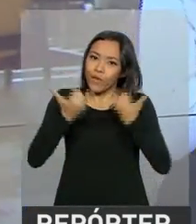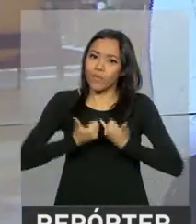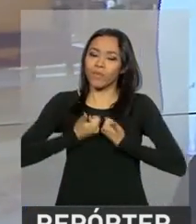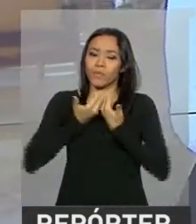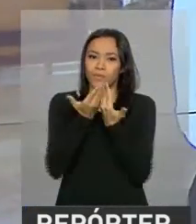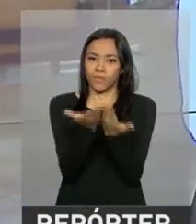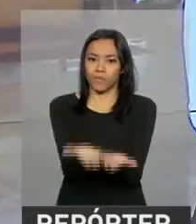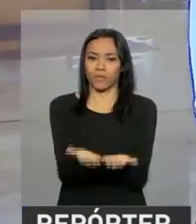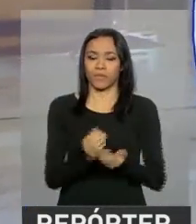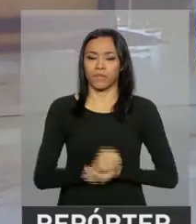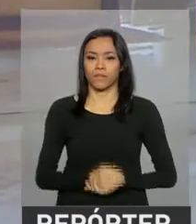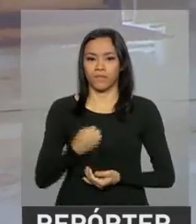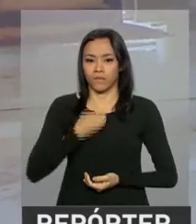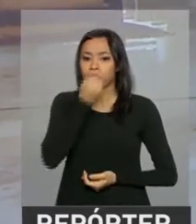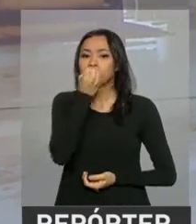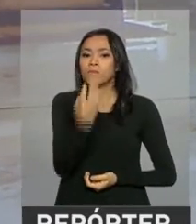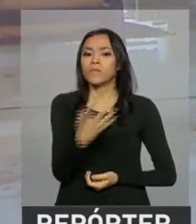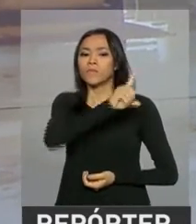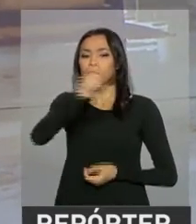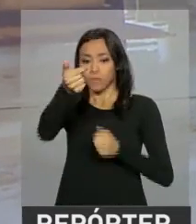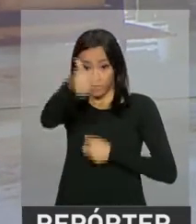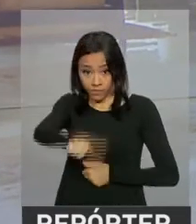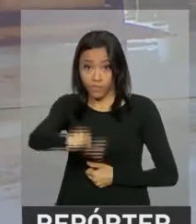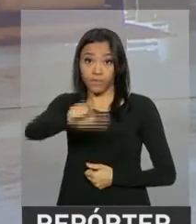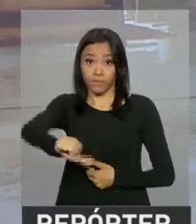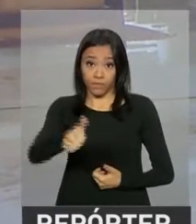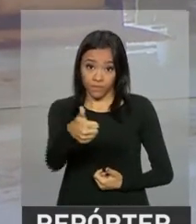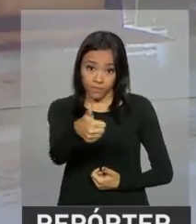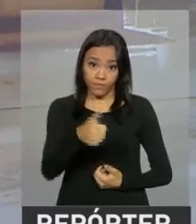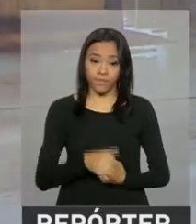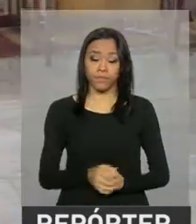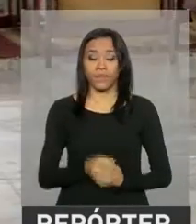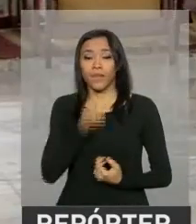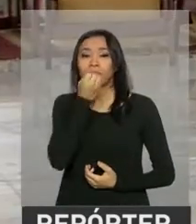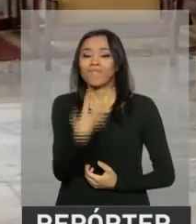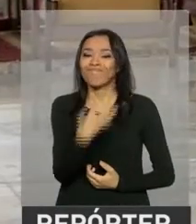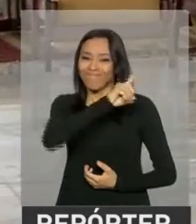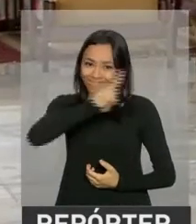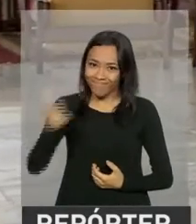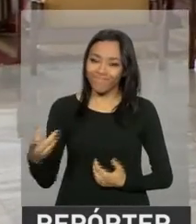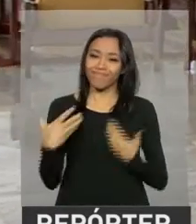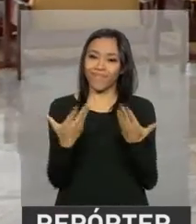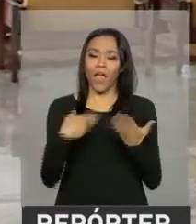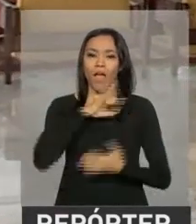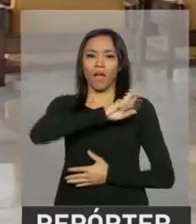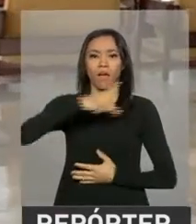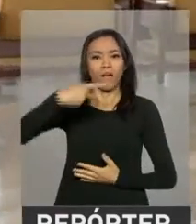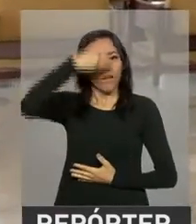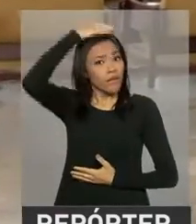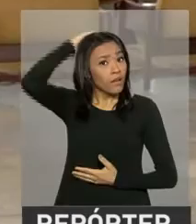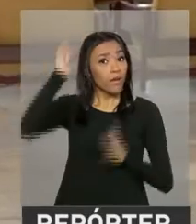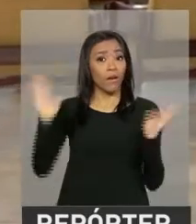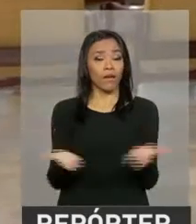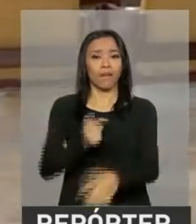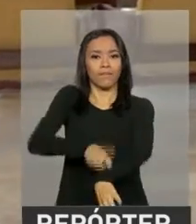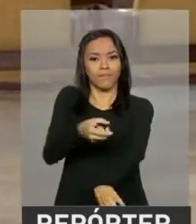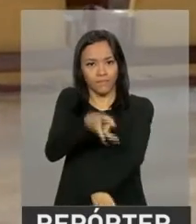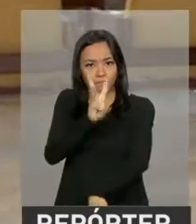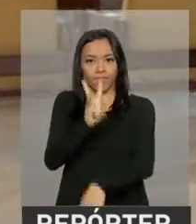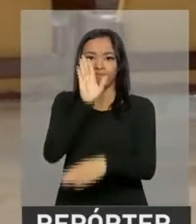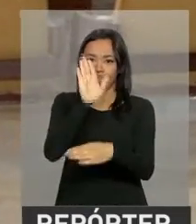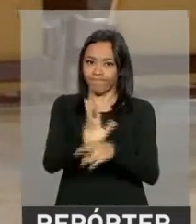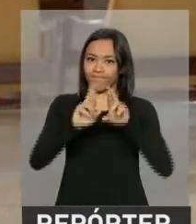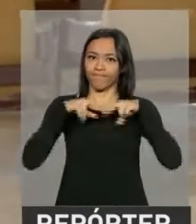palácio planalto bom dia mais uma vez bola bom dia leandro presidente em exercício michel temer se reúne hoje às 3 da tarde